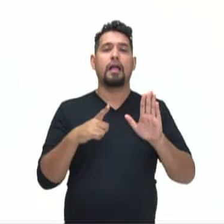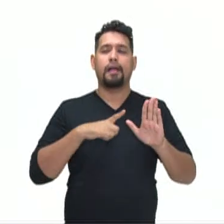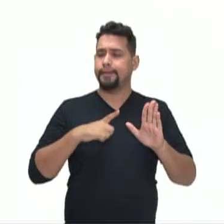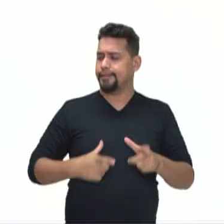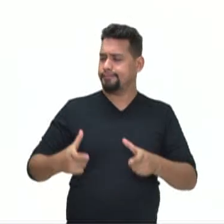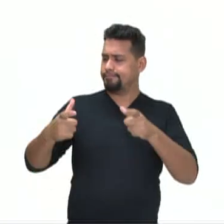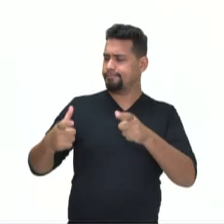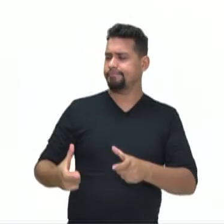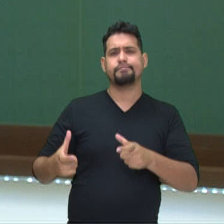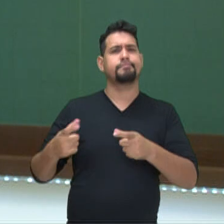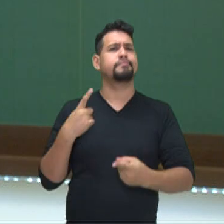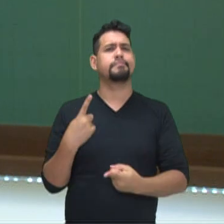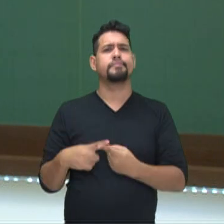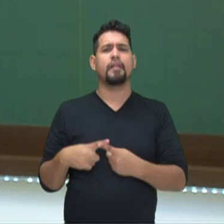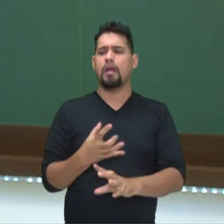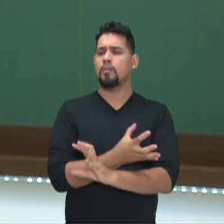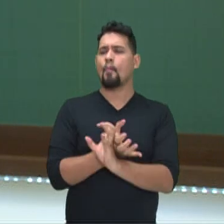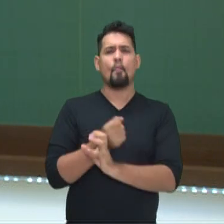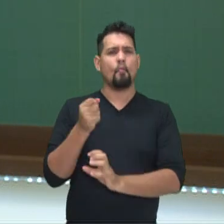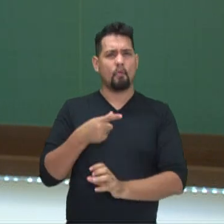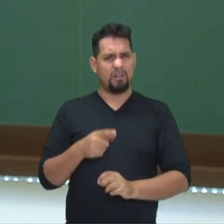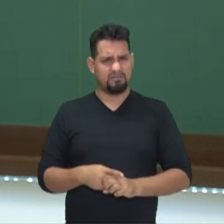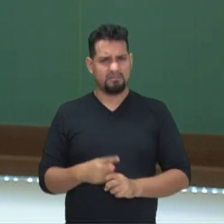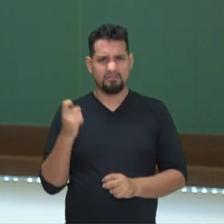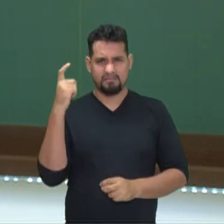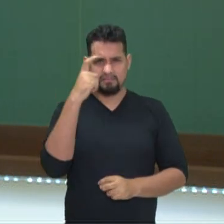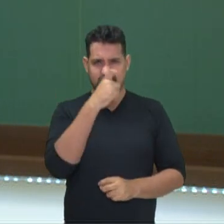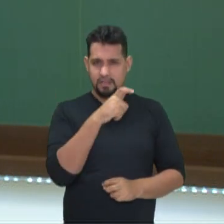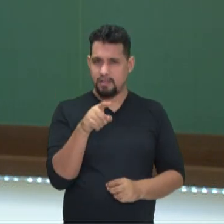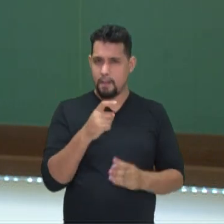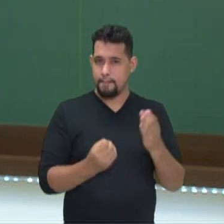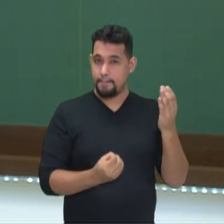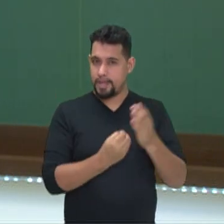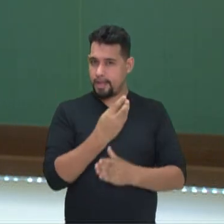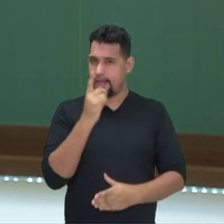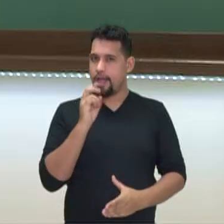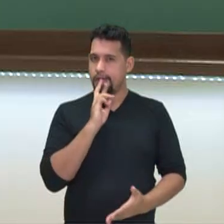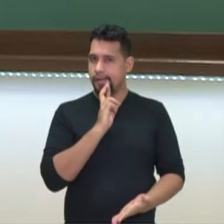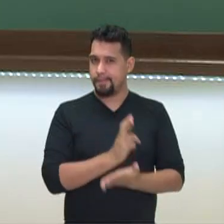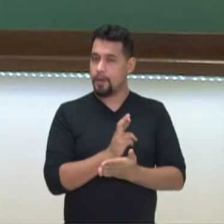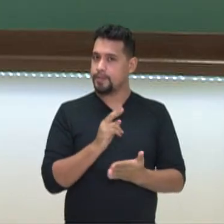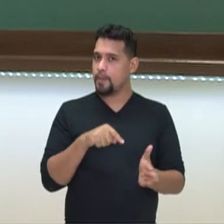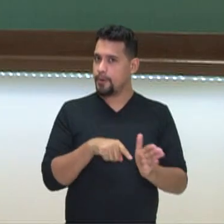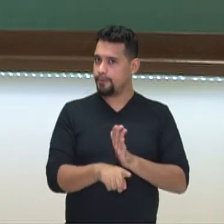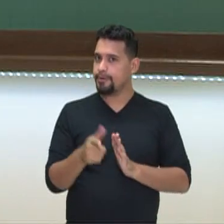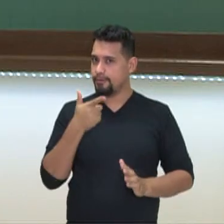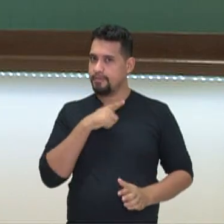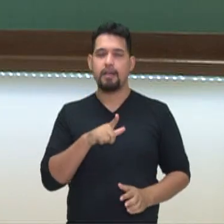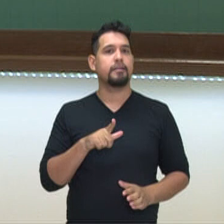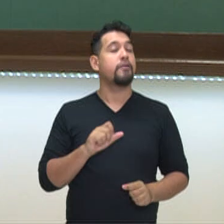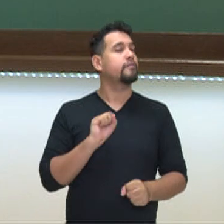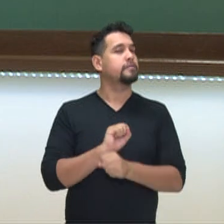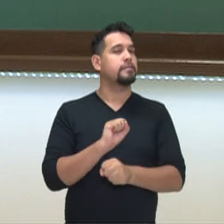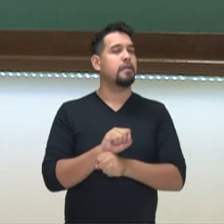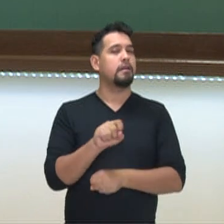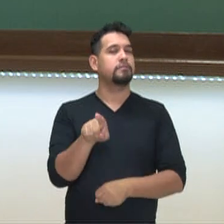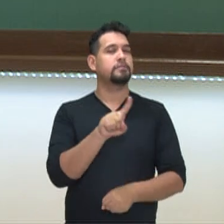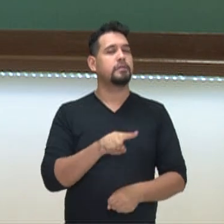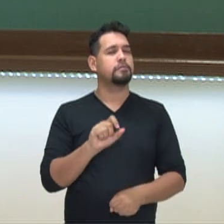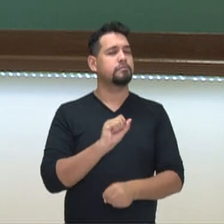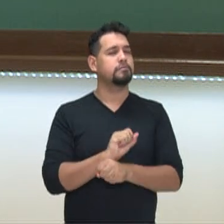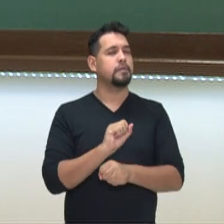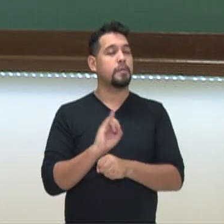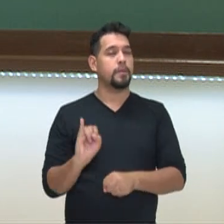nesse cenário? E aí, será que é difícil para vocês elaborar uma resposta para essa pergunta? Vou deixar vocês aí um